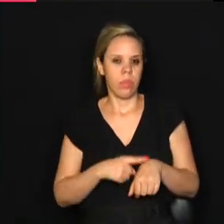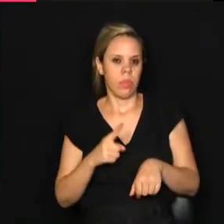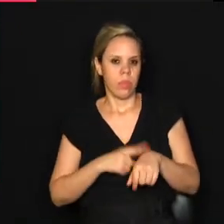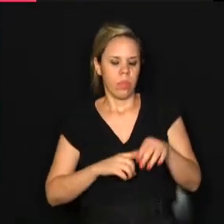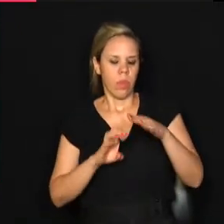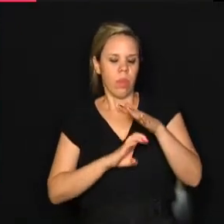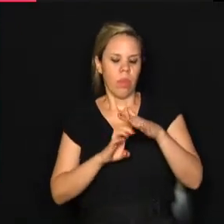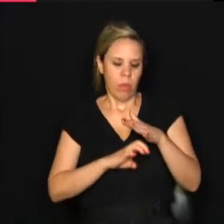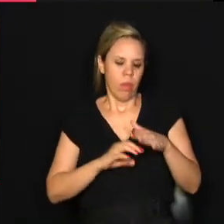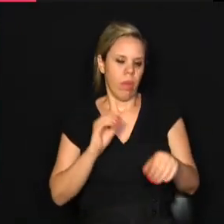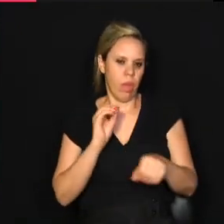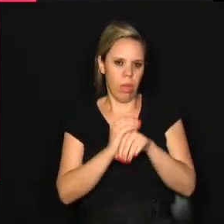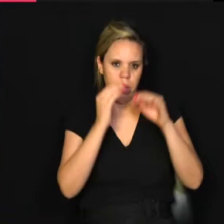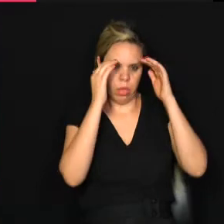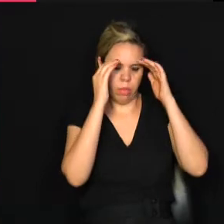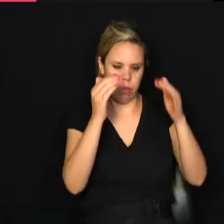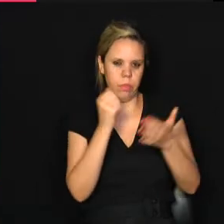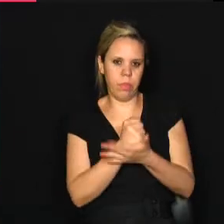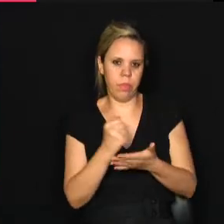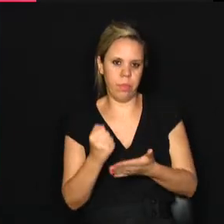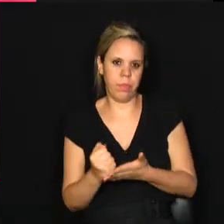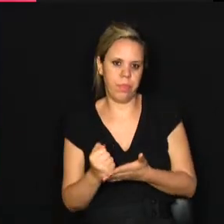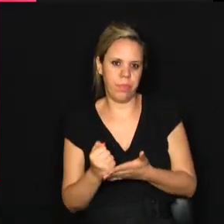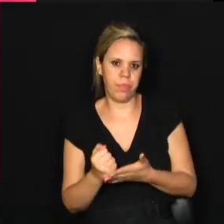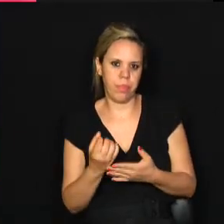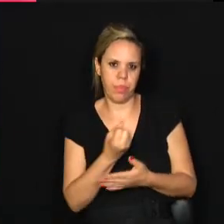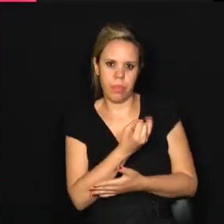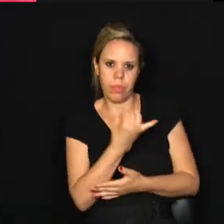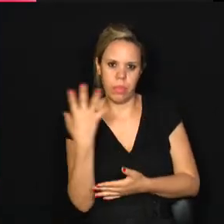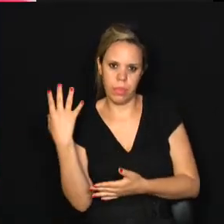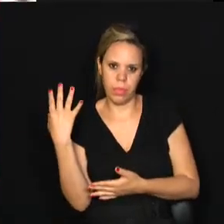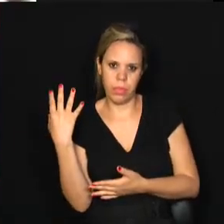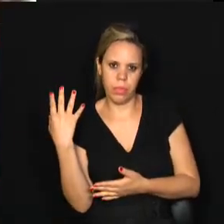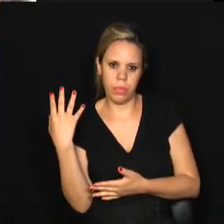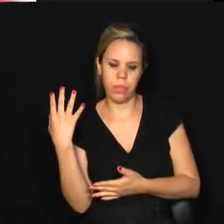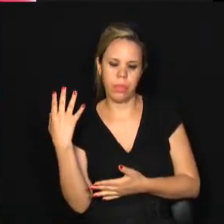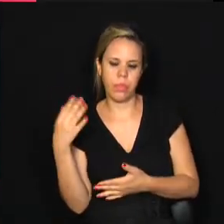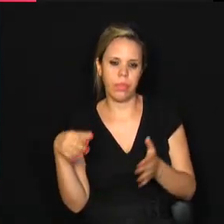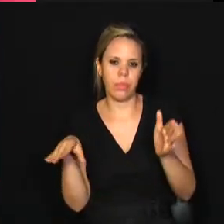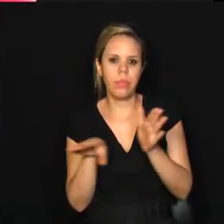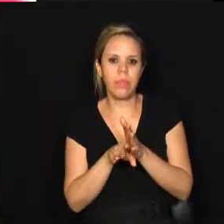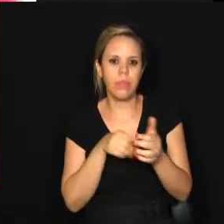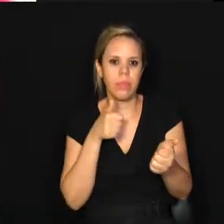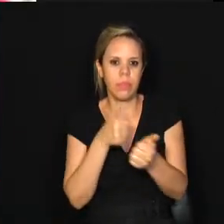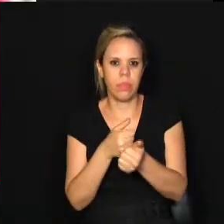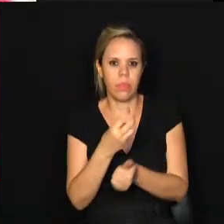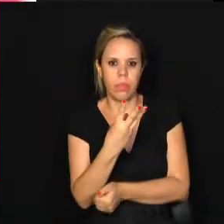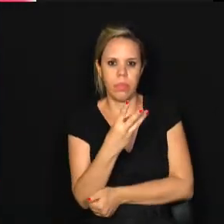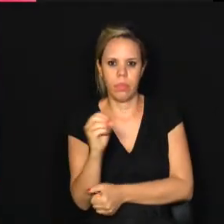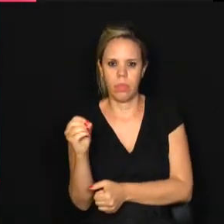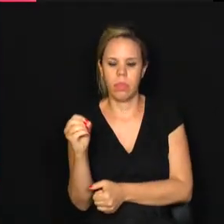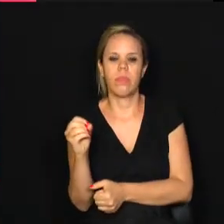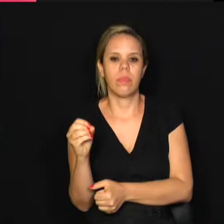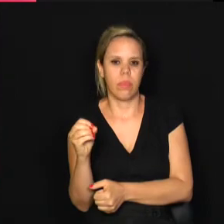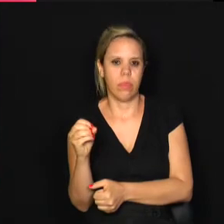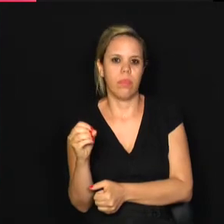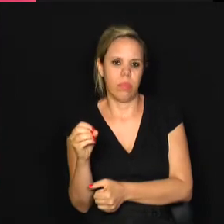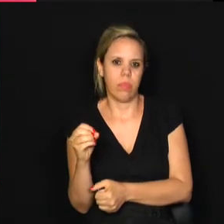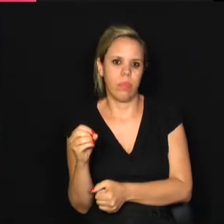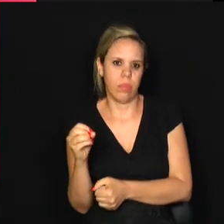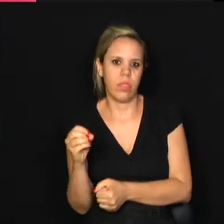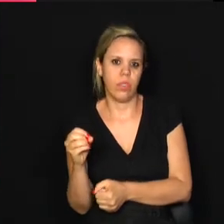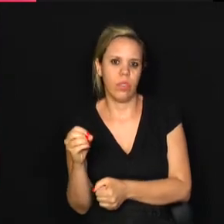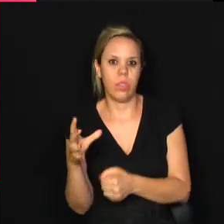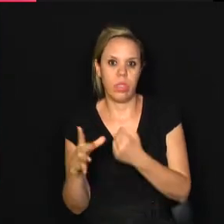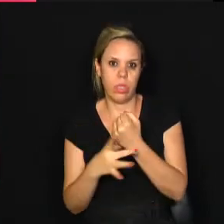cumpriu, contratou uma quantidade razoável de escoltas, chegando próximo de 30 escoltas por